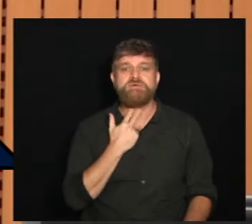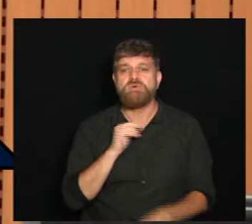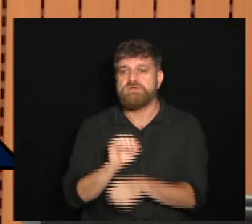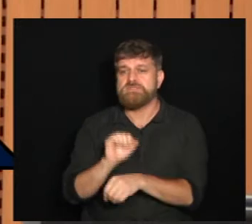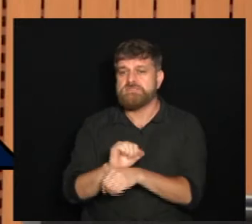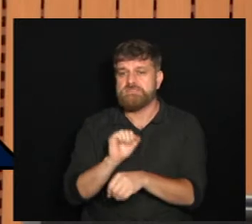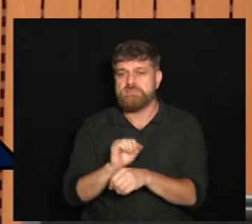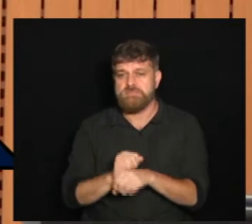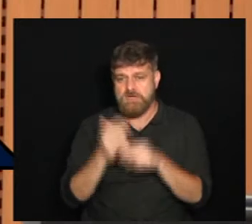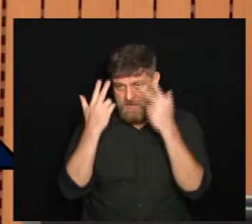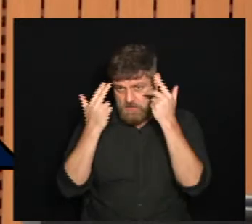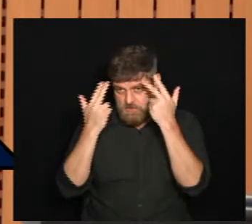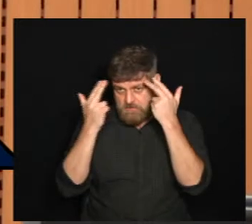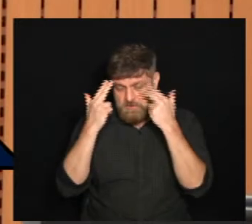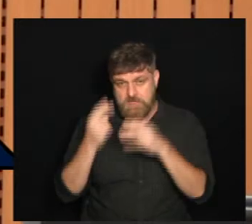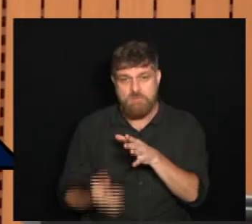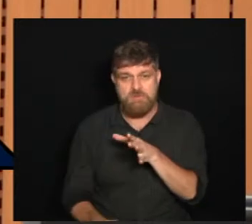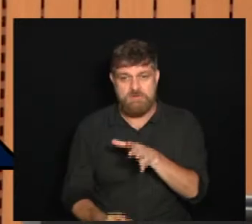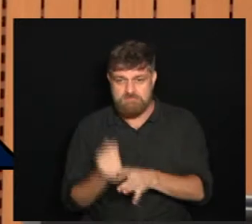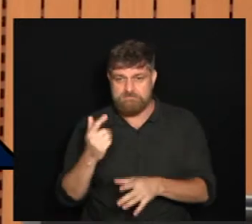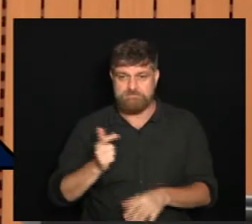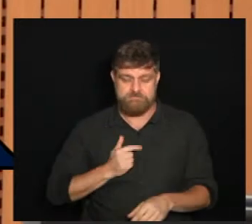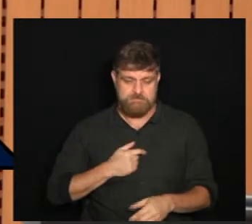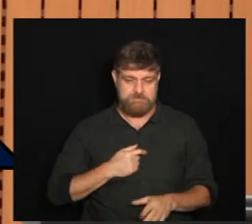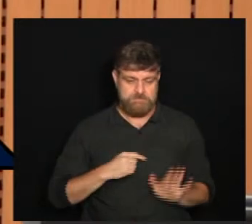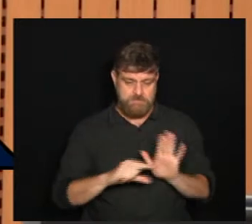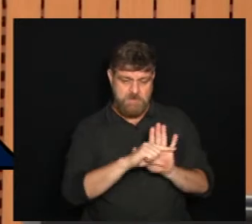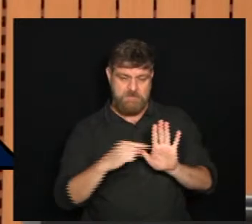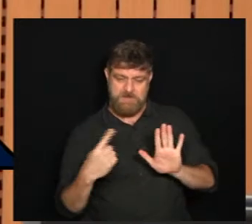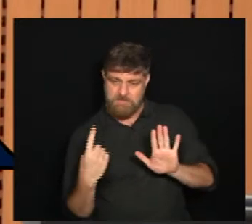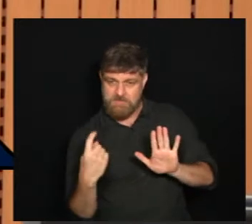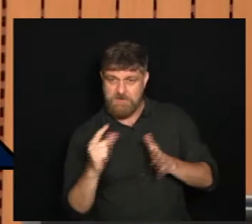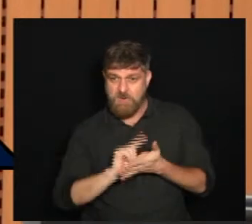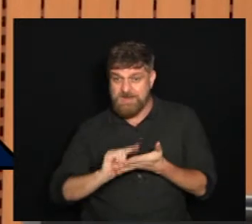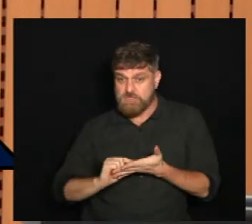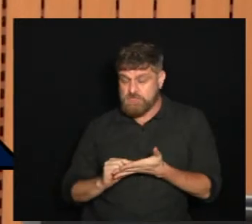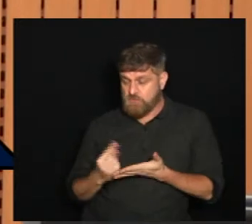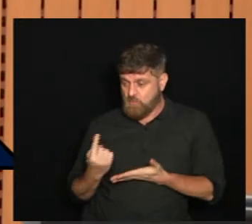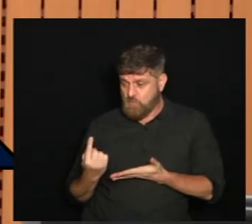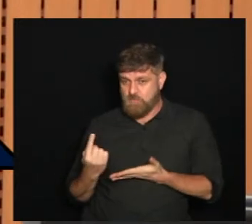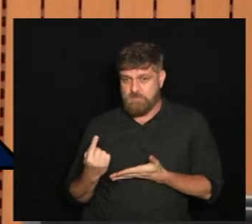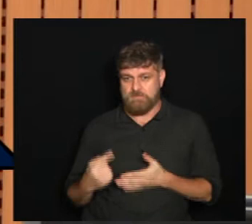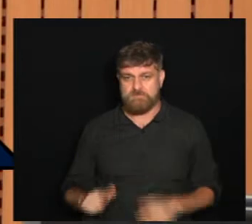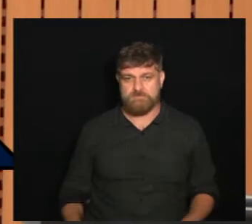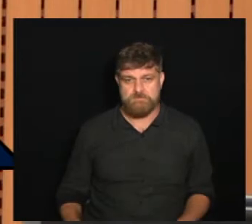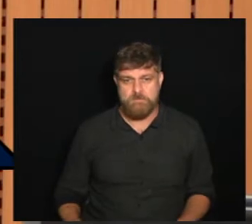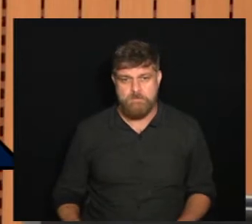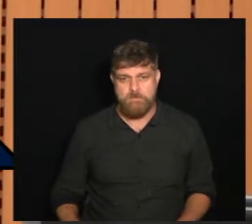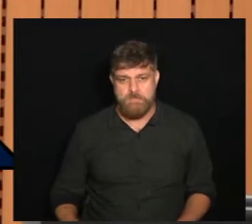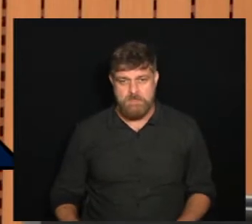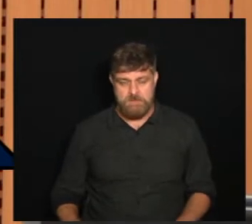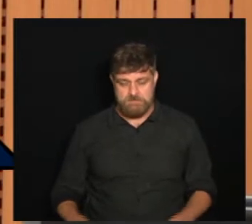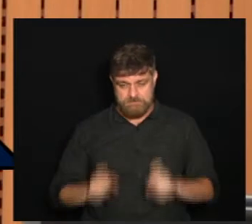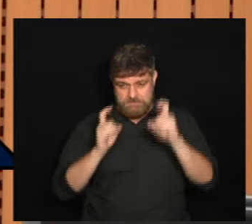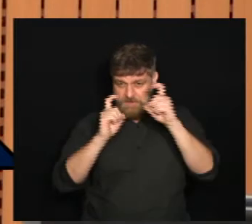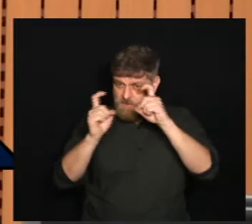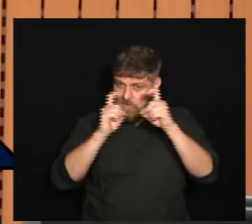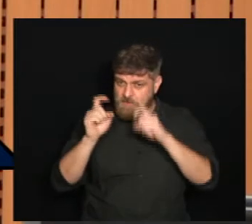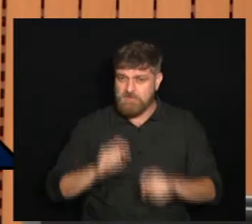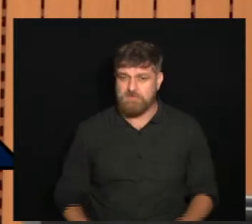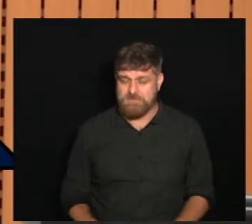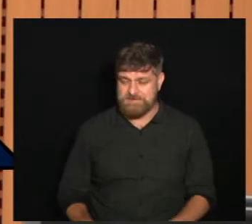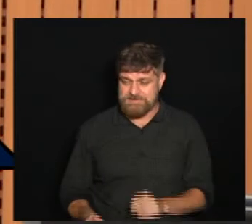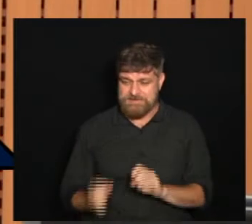aguardar a normalização da situação referida no parágrafo 1º do artigo 1º. Parágrafo único. Eventuais reuniões